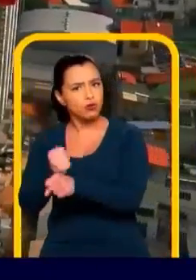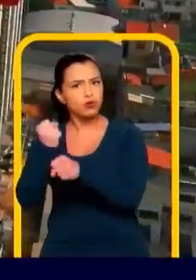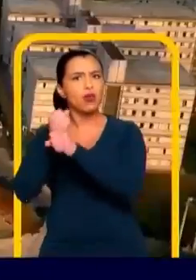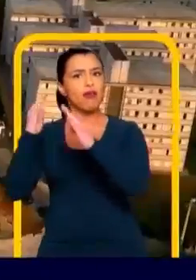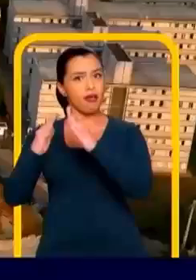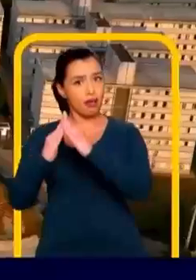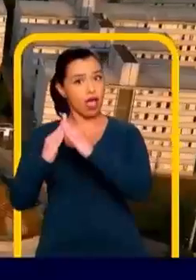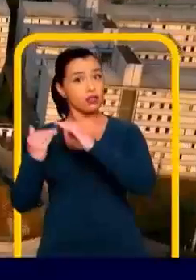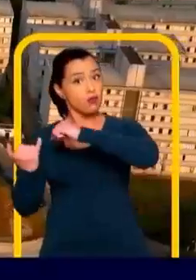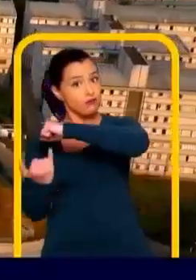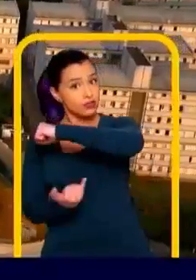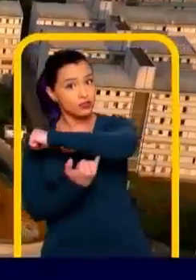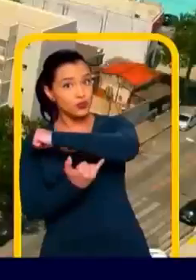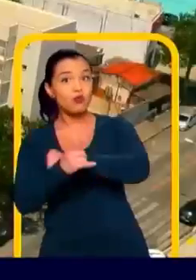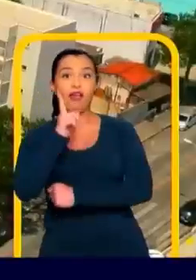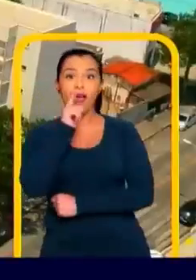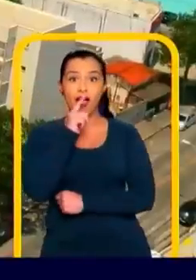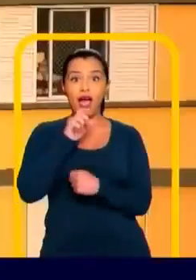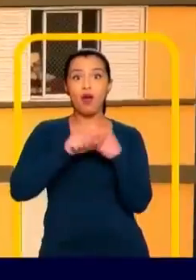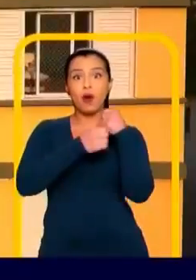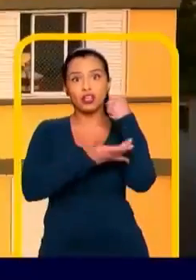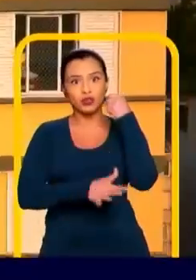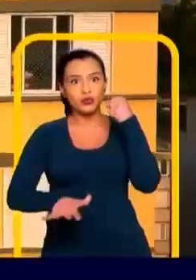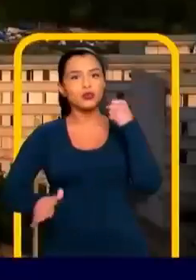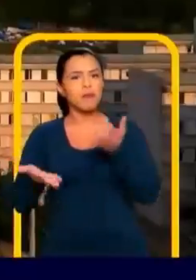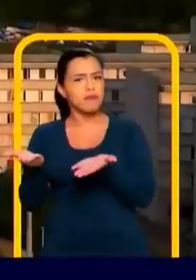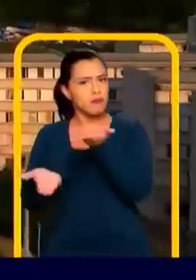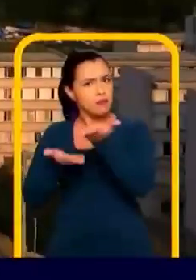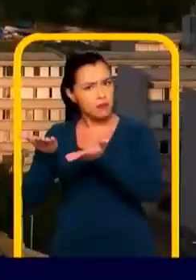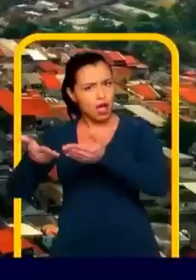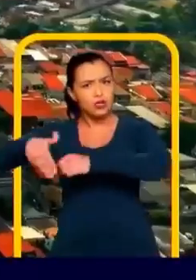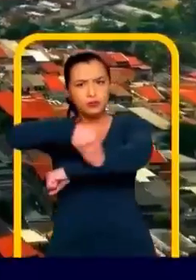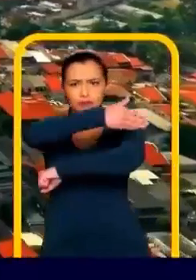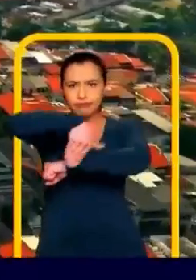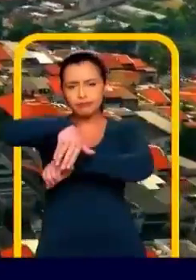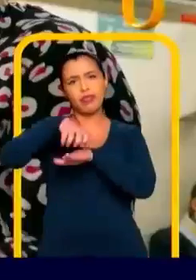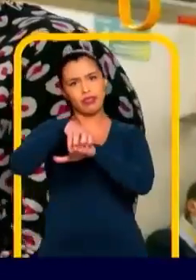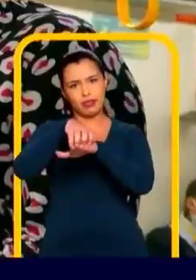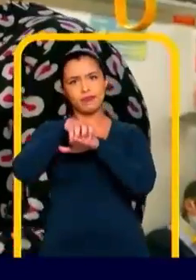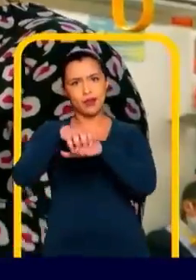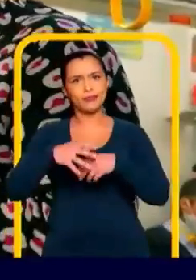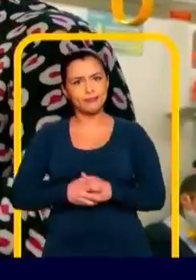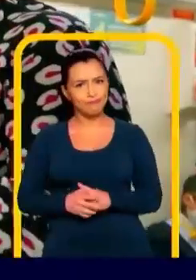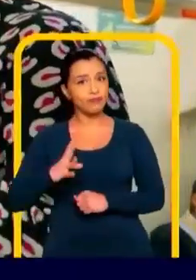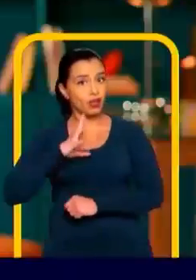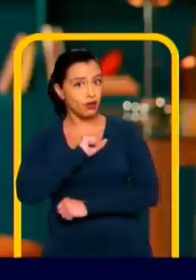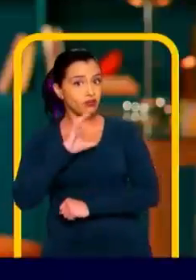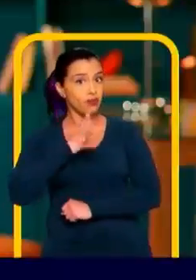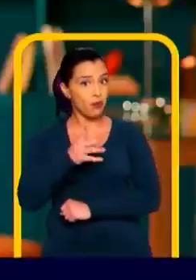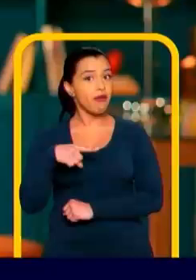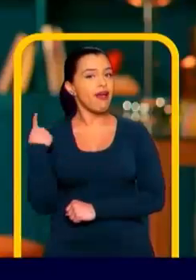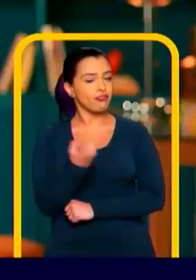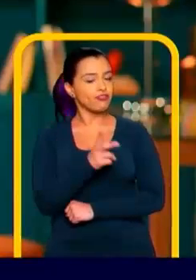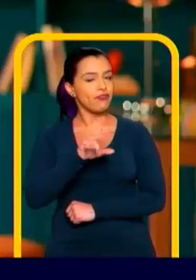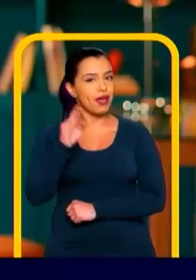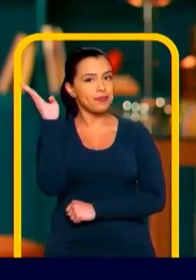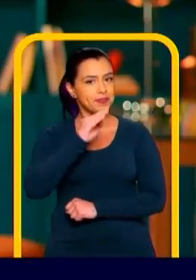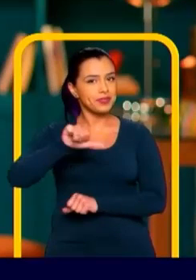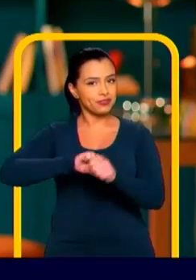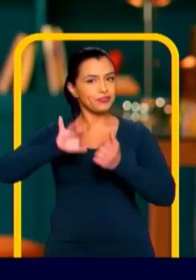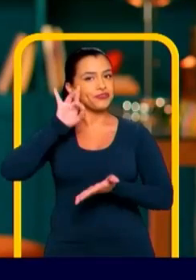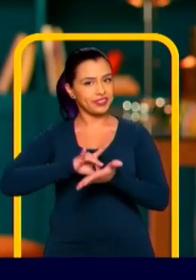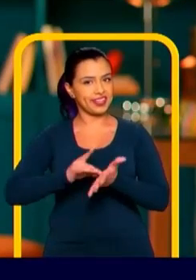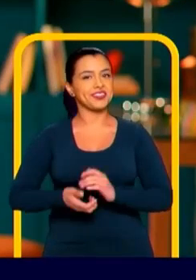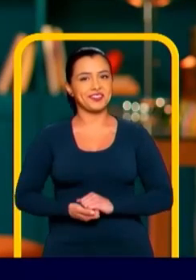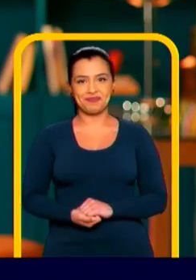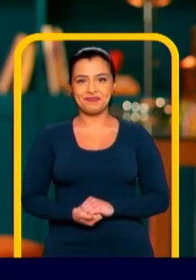casas populares com infraestrutura, água, esgoto, saneamento básico, asfalto e transporte coletivo. Com amor e coragem, a gente